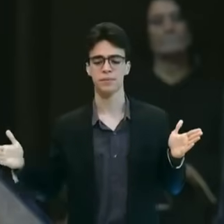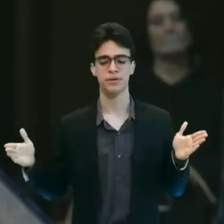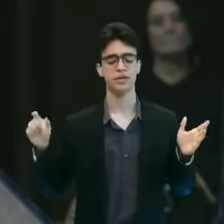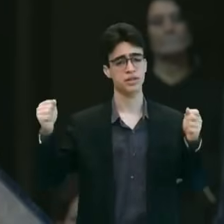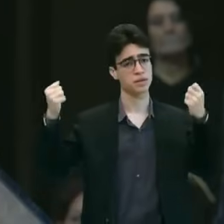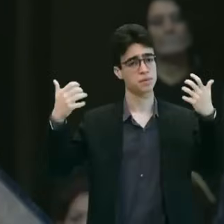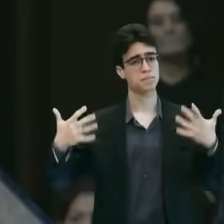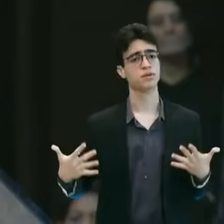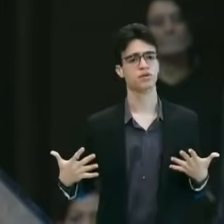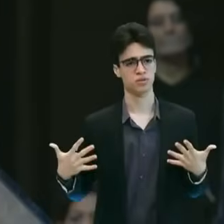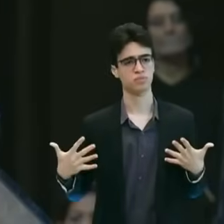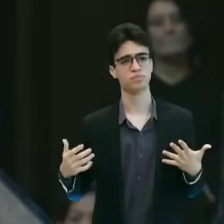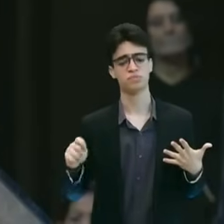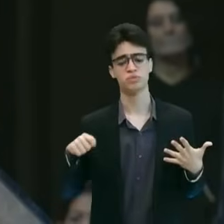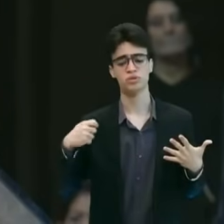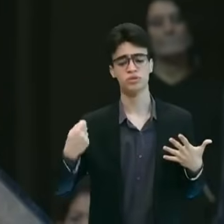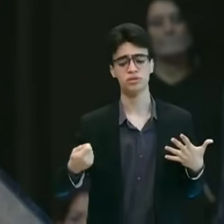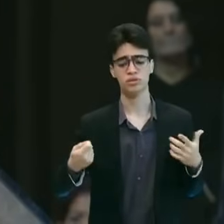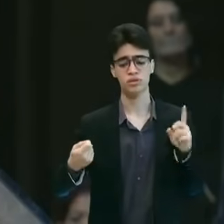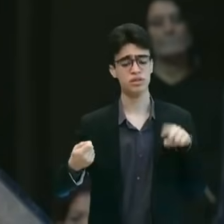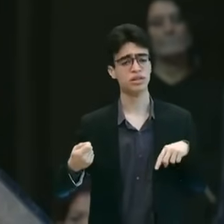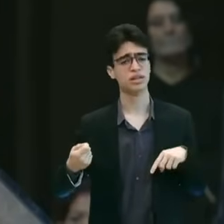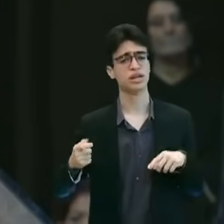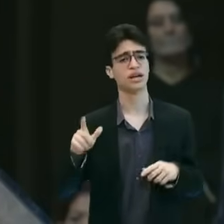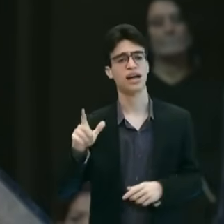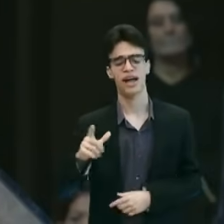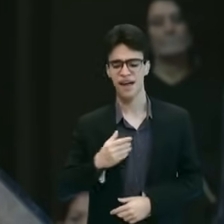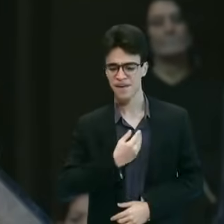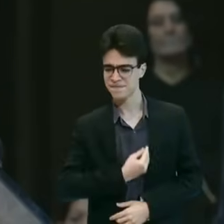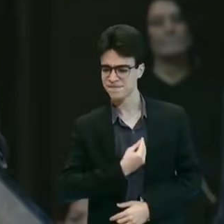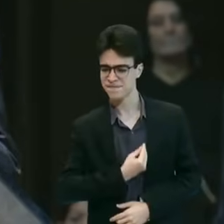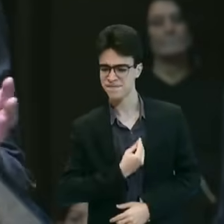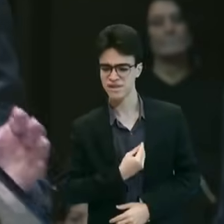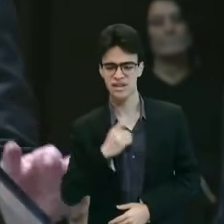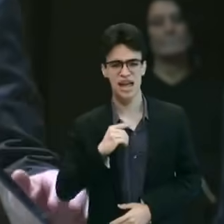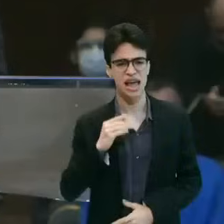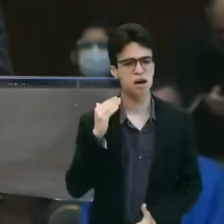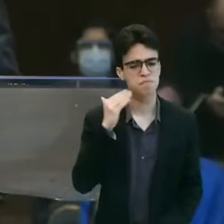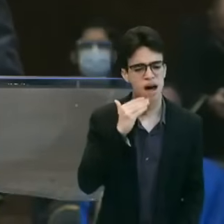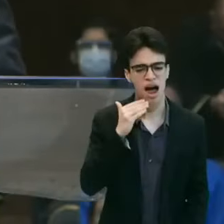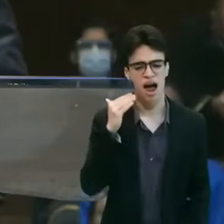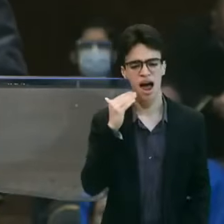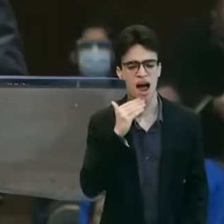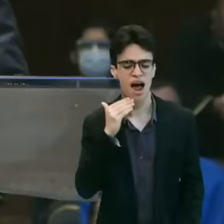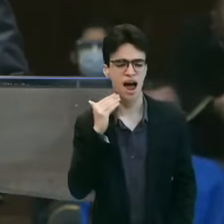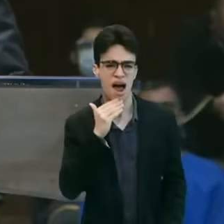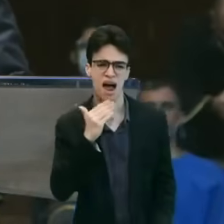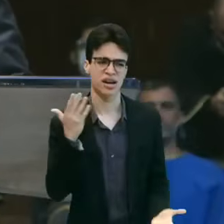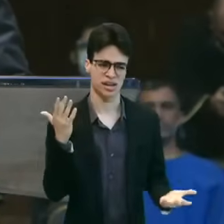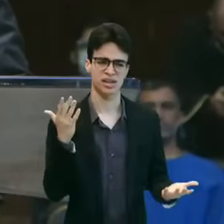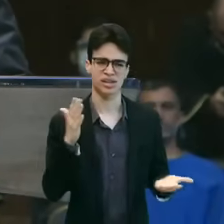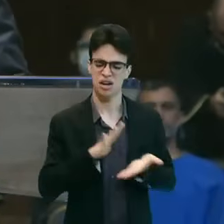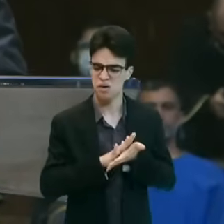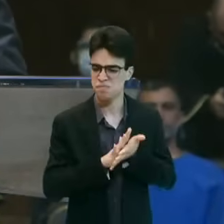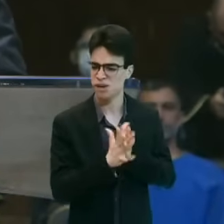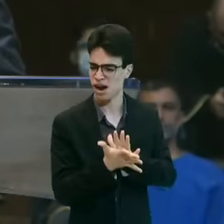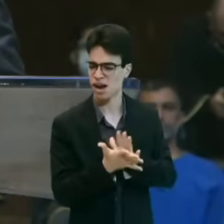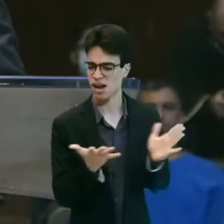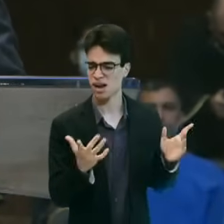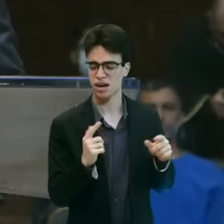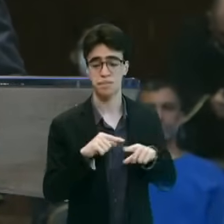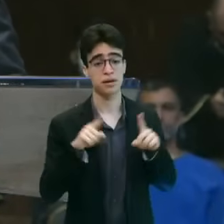sobre a vida, né, desfigurada ou desconfigurada. Então ele